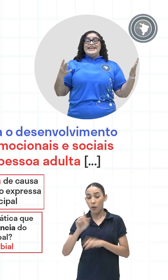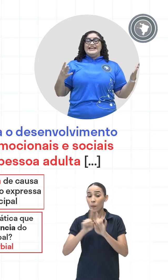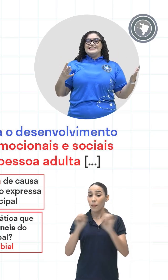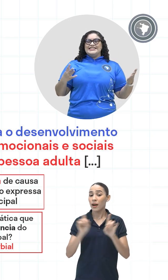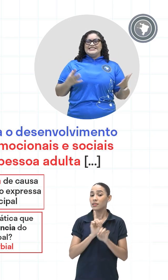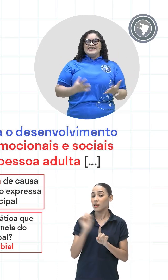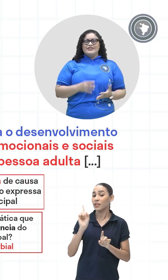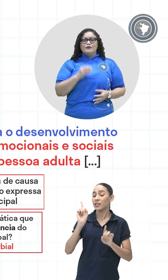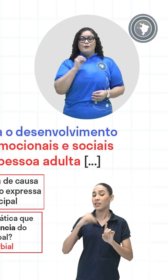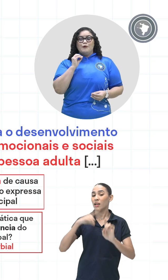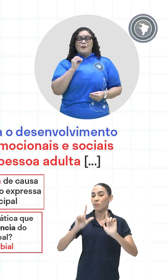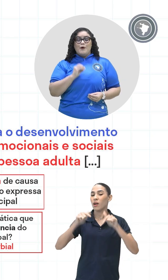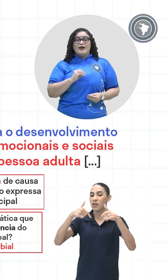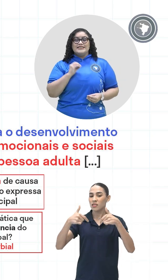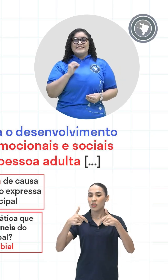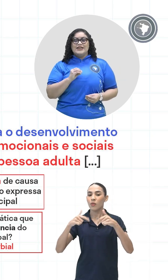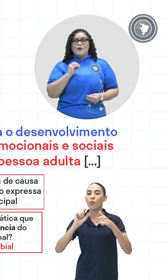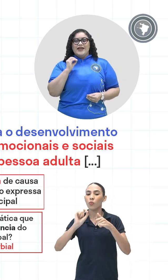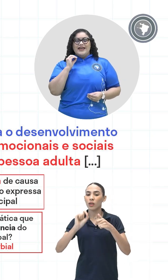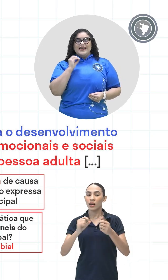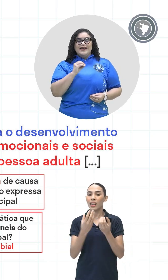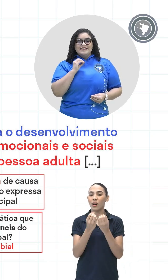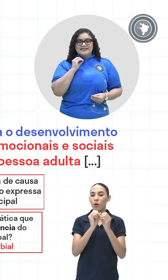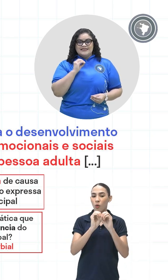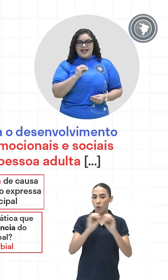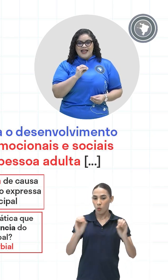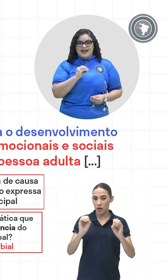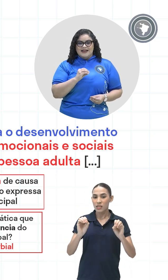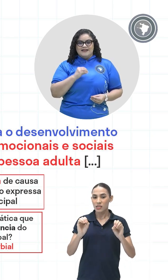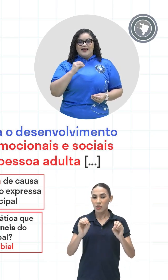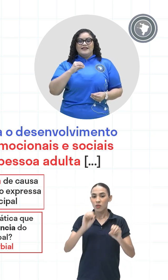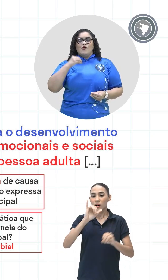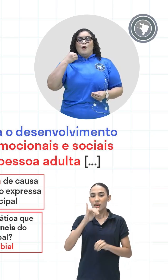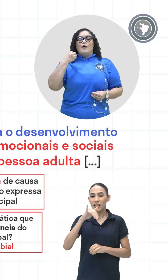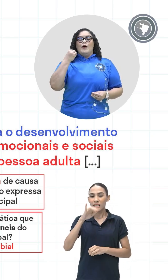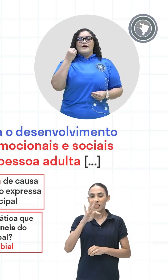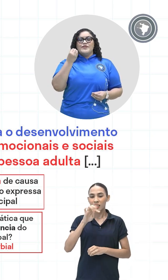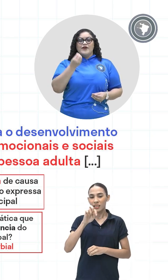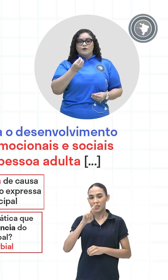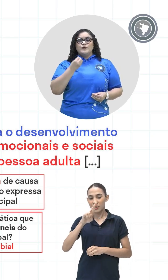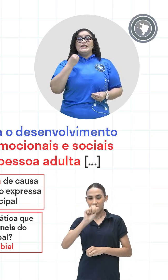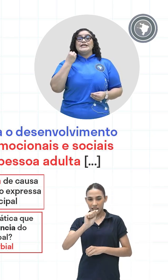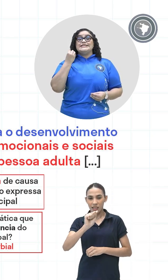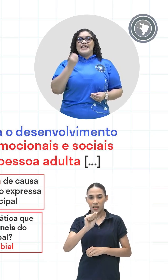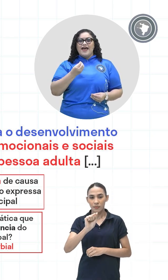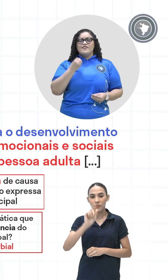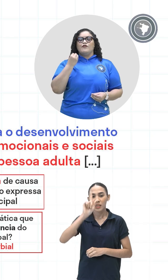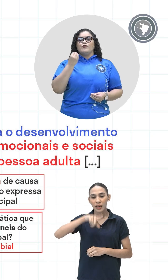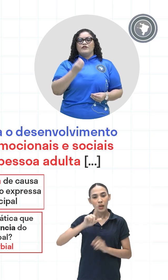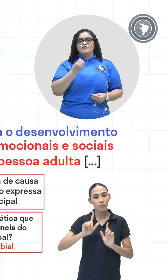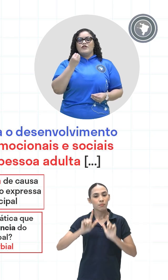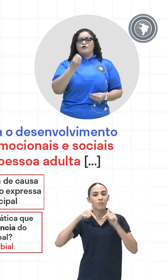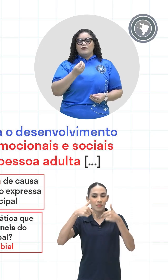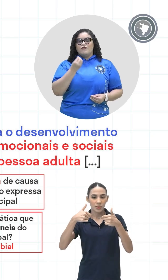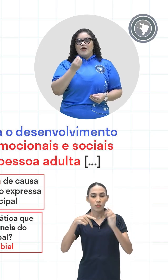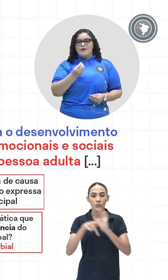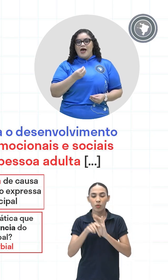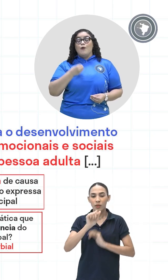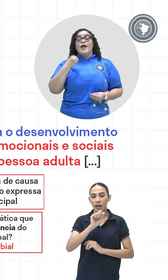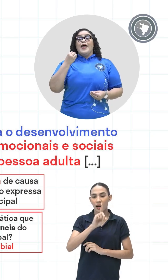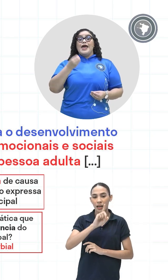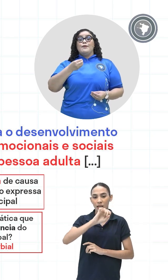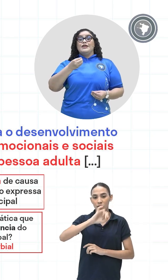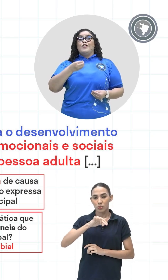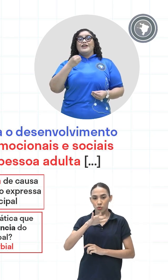aí exercido por uma oração inteira, né? Então é uma oração que exerce a função de adjunto